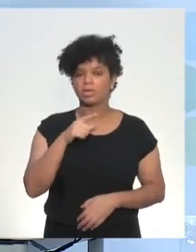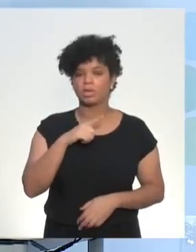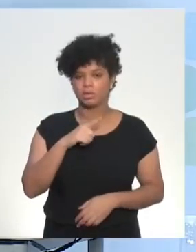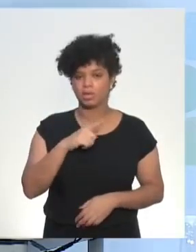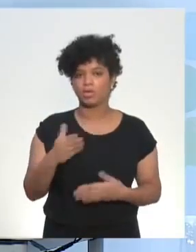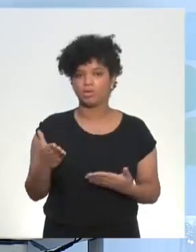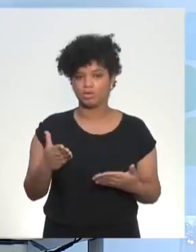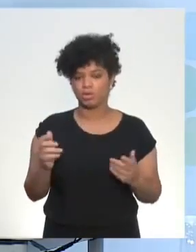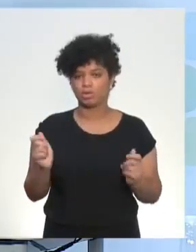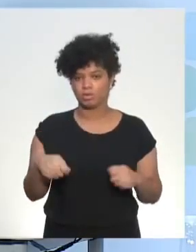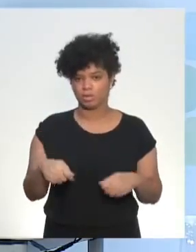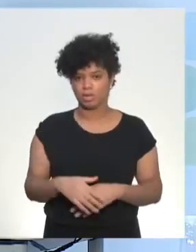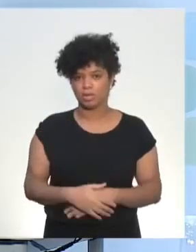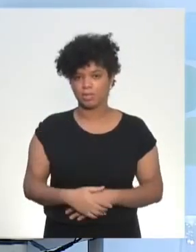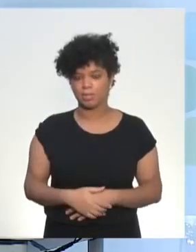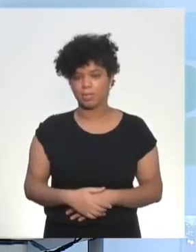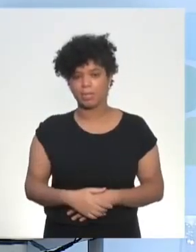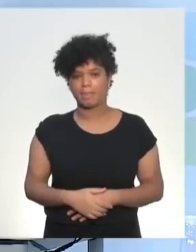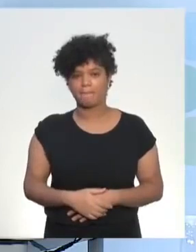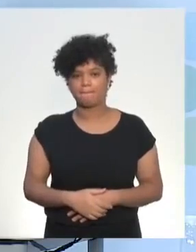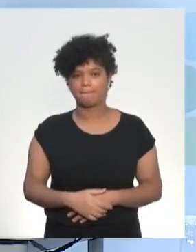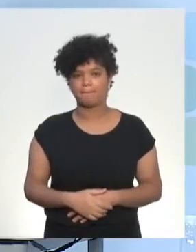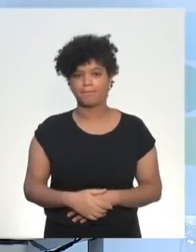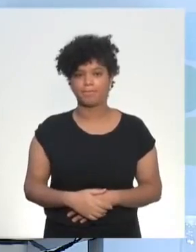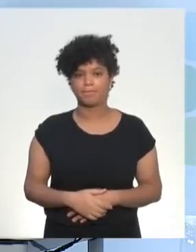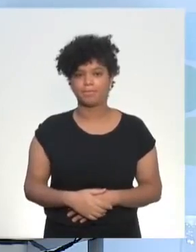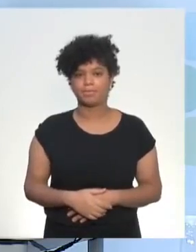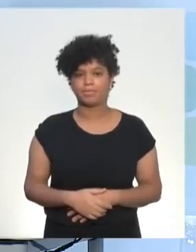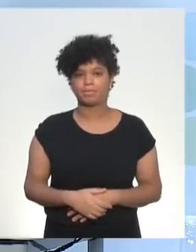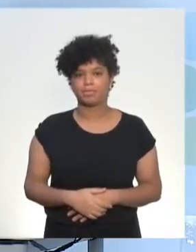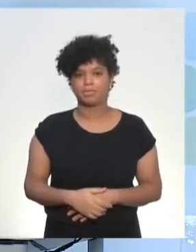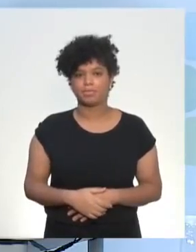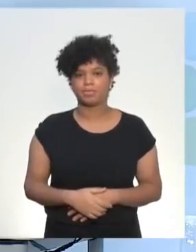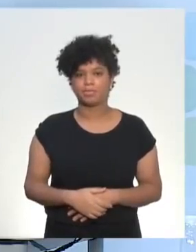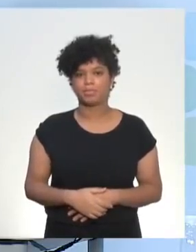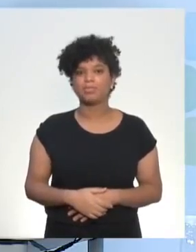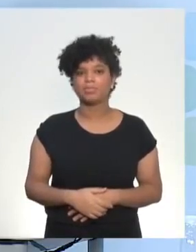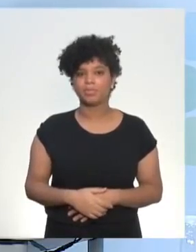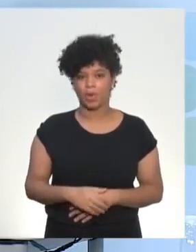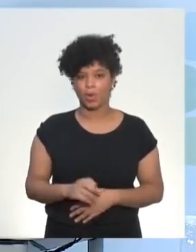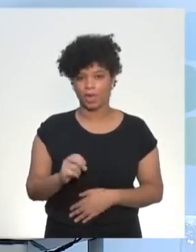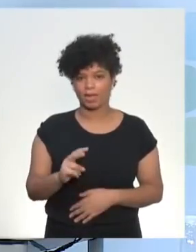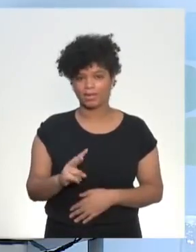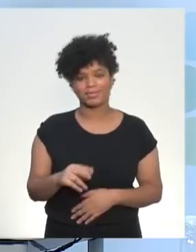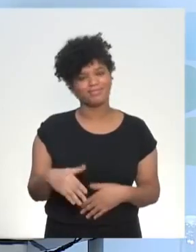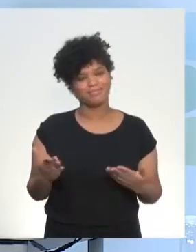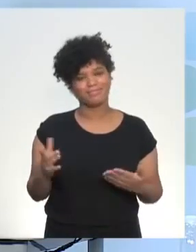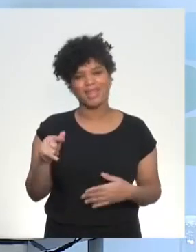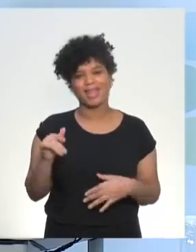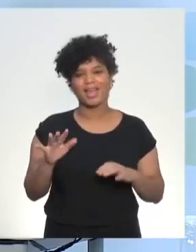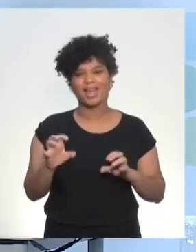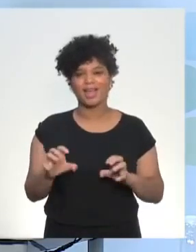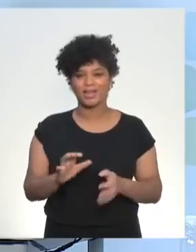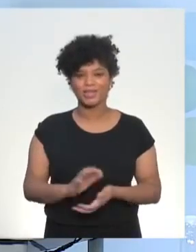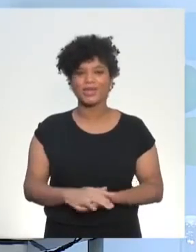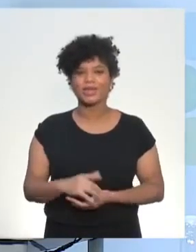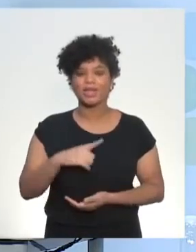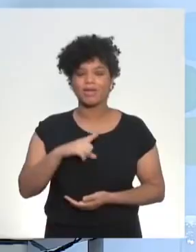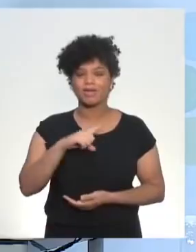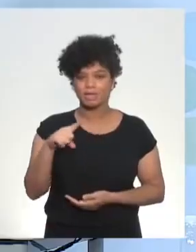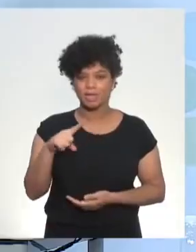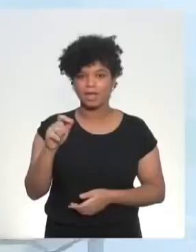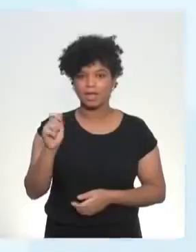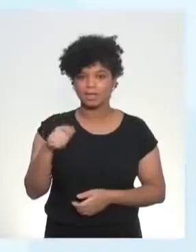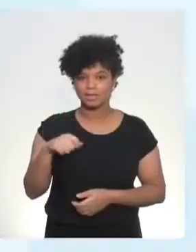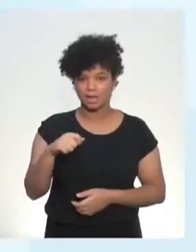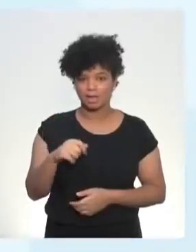que está lá no Khan Academy, né, do Elon Musk. E é isso. A lição de casa vocês podem terminar a